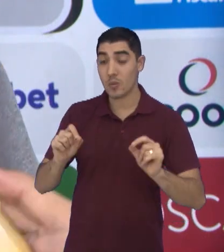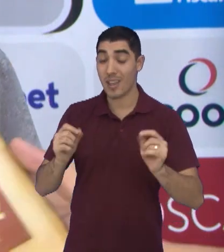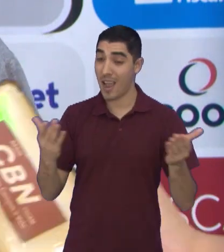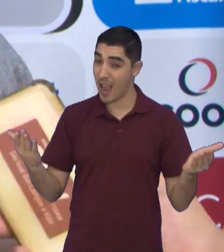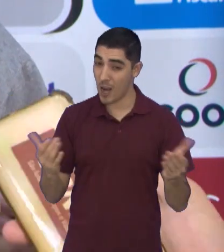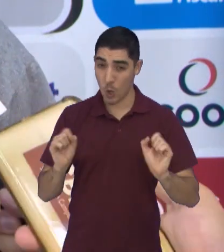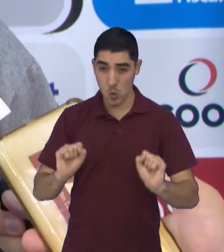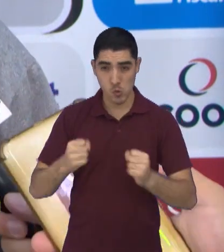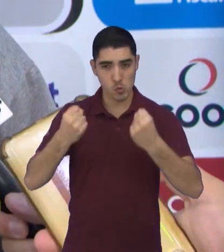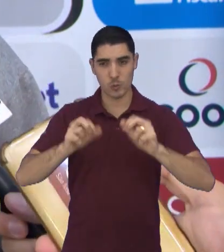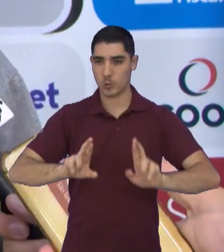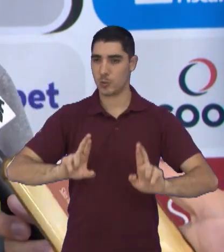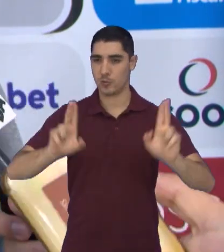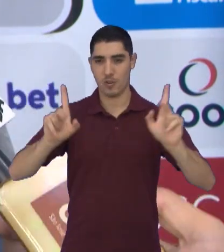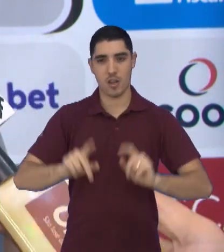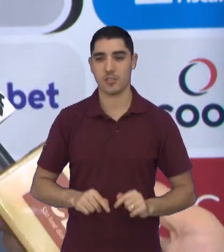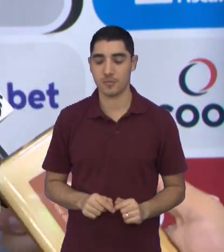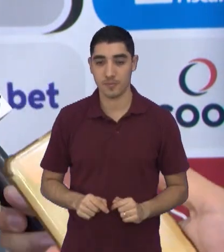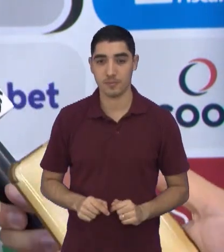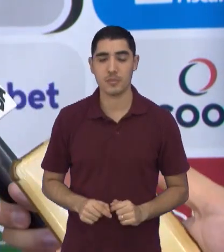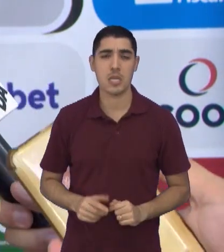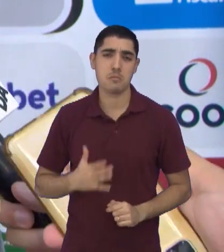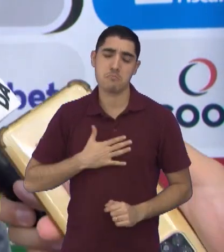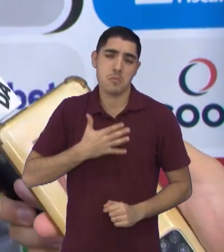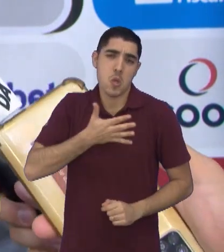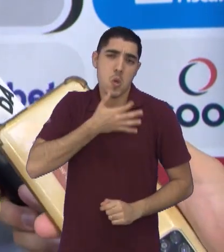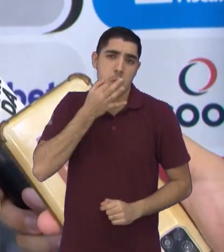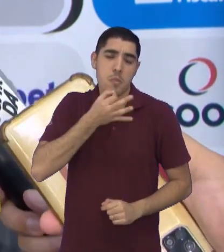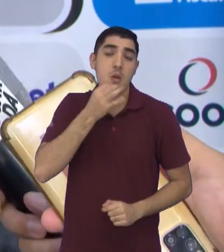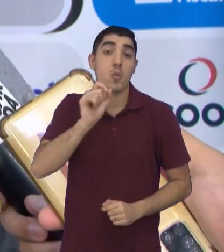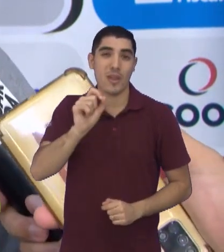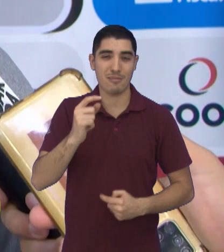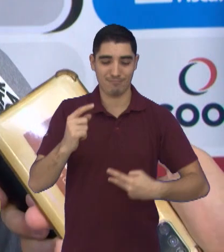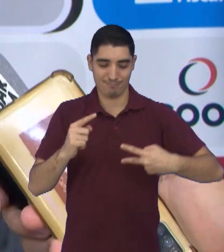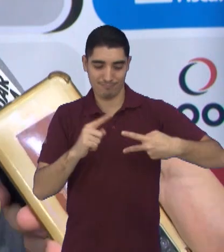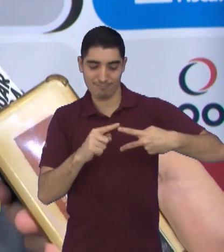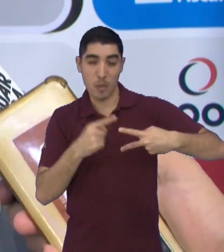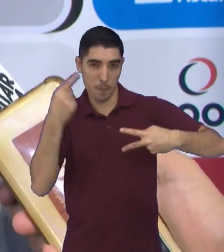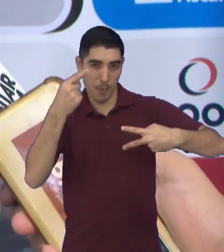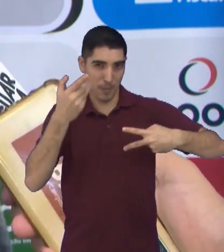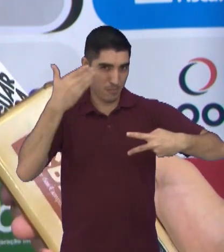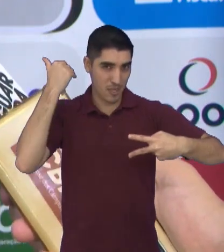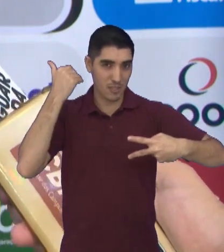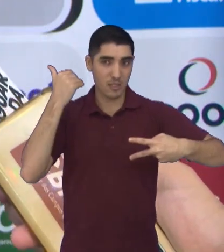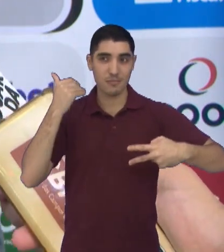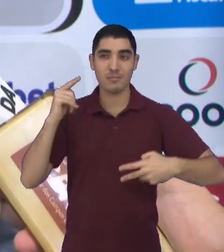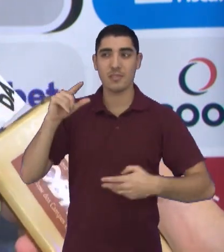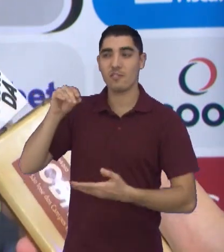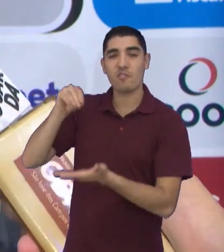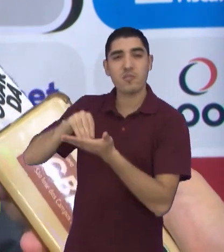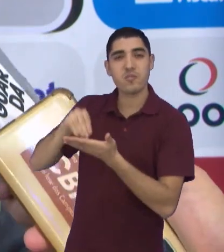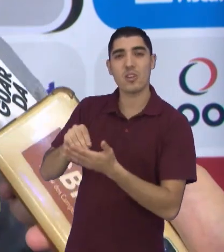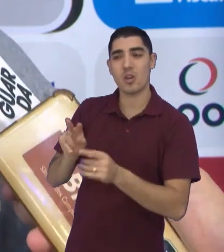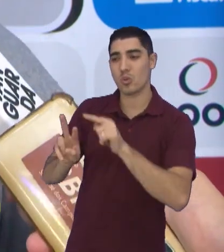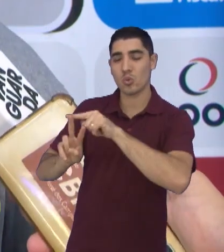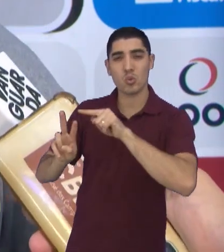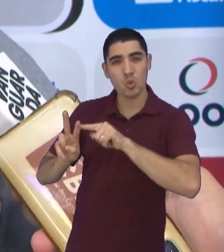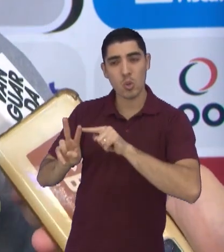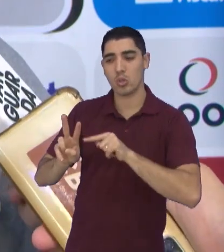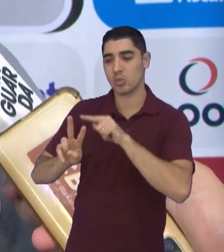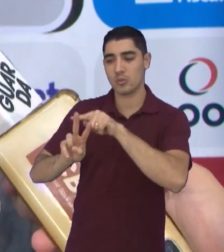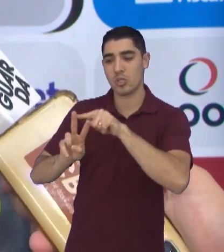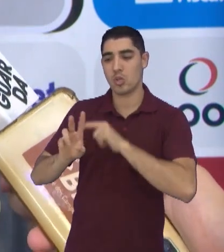outra. Acredito que no nosso primeiro jogo nós tínhamos menos 2 atletas, Douglas dos Santos